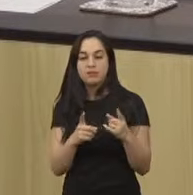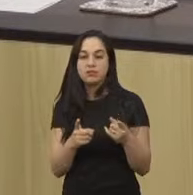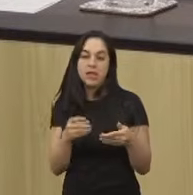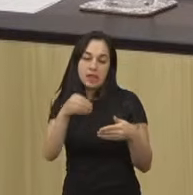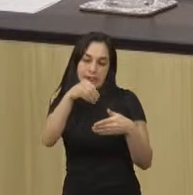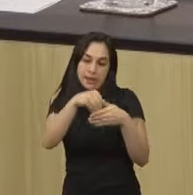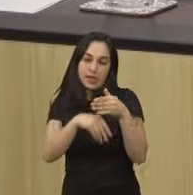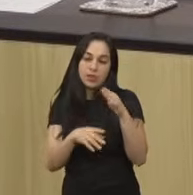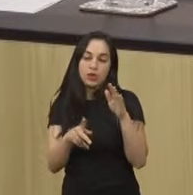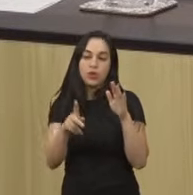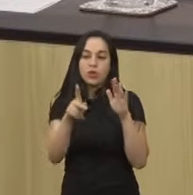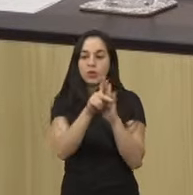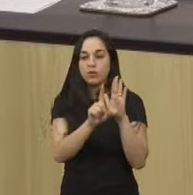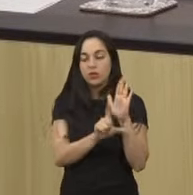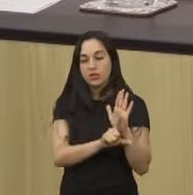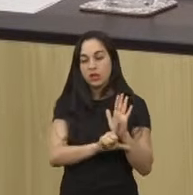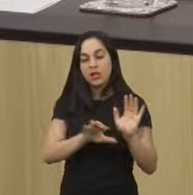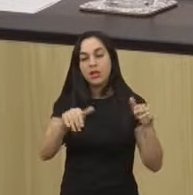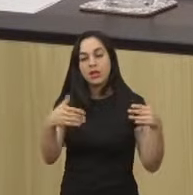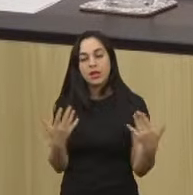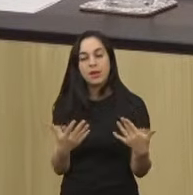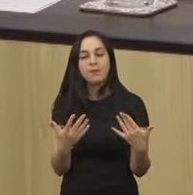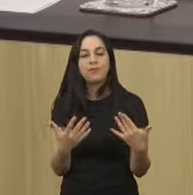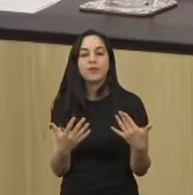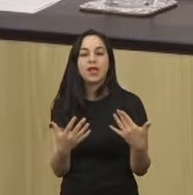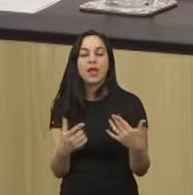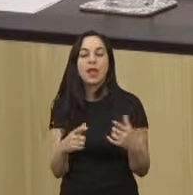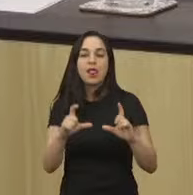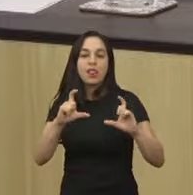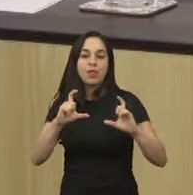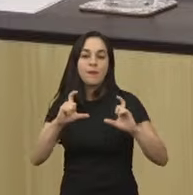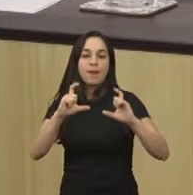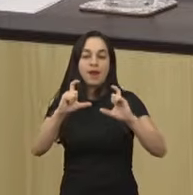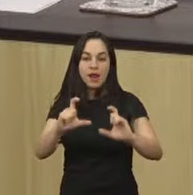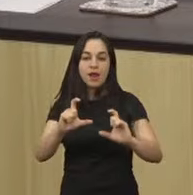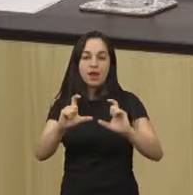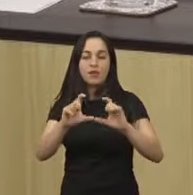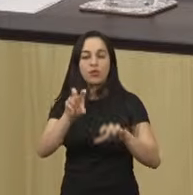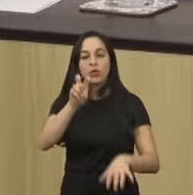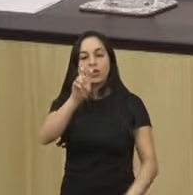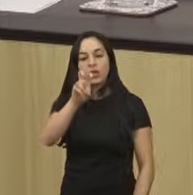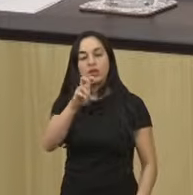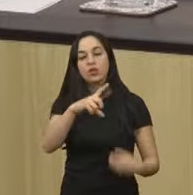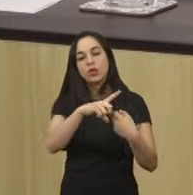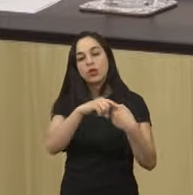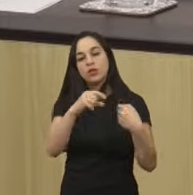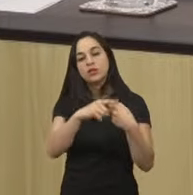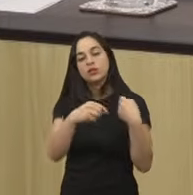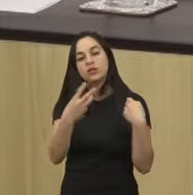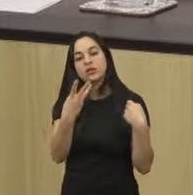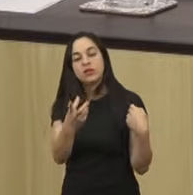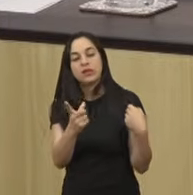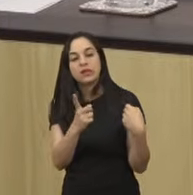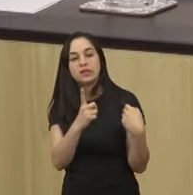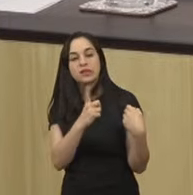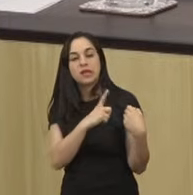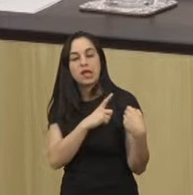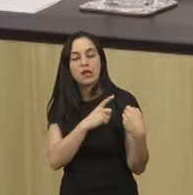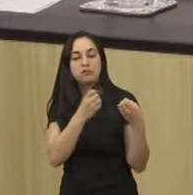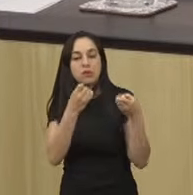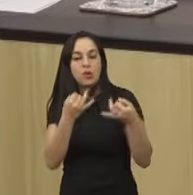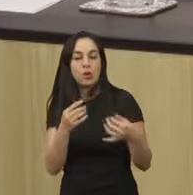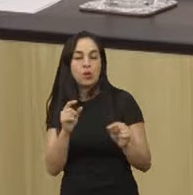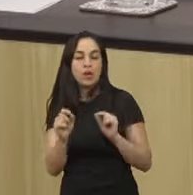Então, no parágrafo 5º do artigo 3º, passa a ter a seguinte redação: